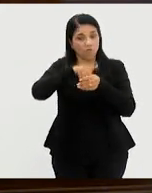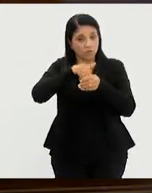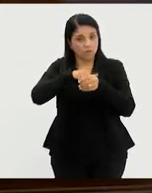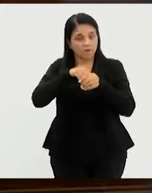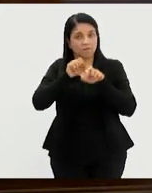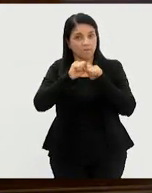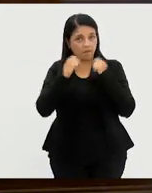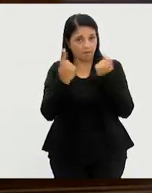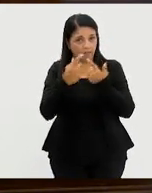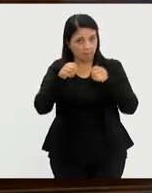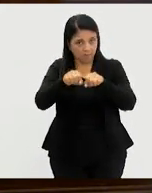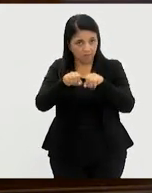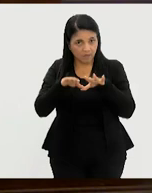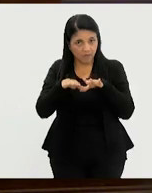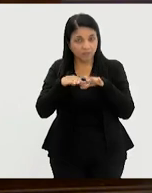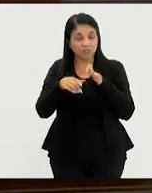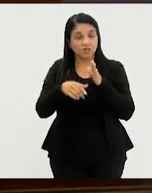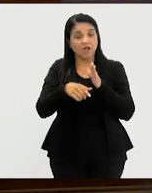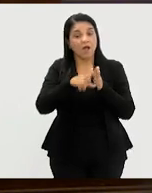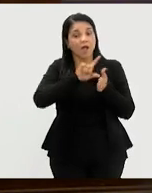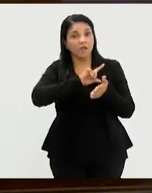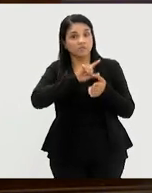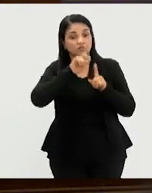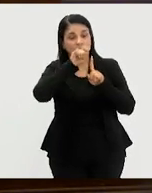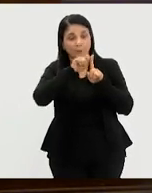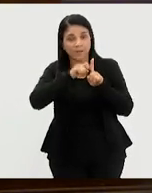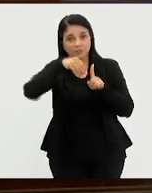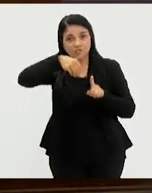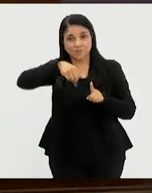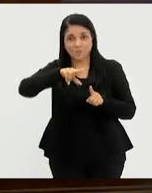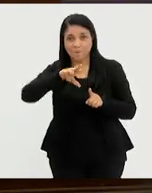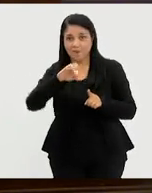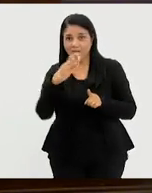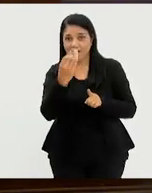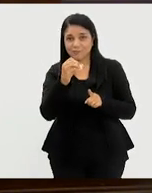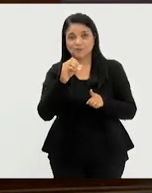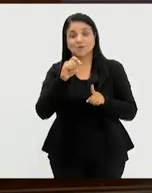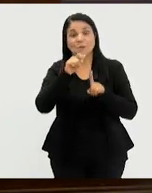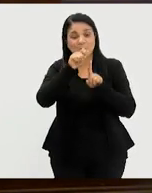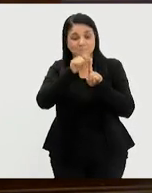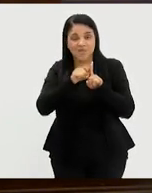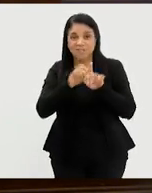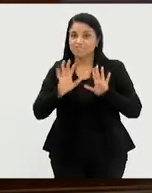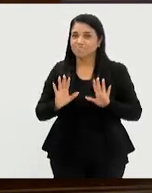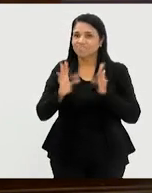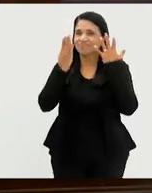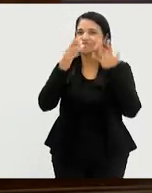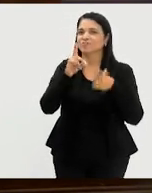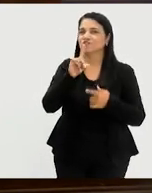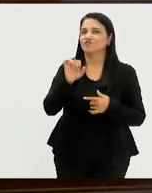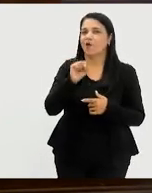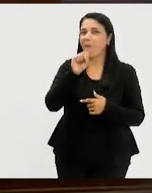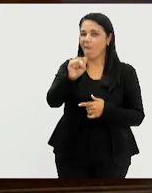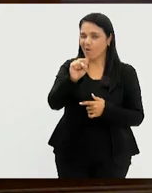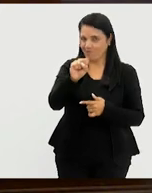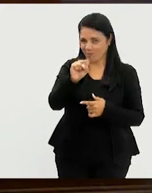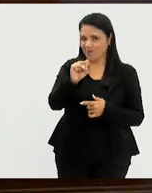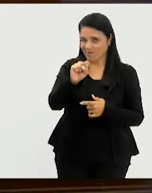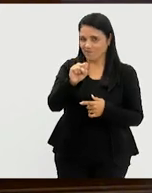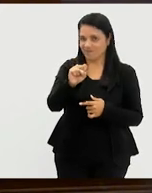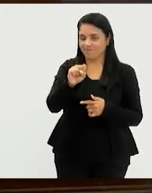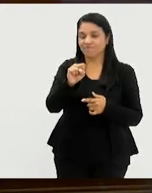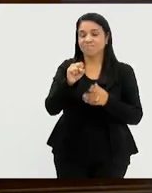antes já que março tá aí é o mês das mulheres e que a gente possa também encher de pauta eh pra